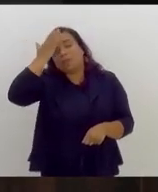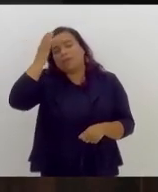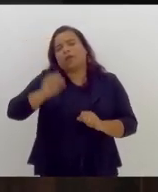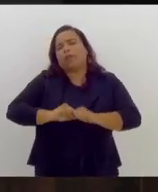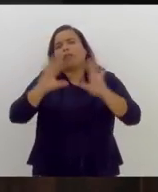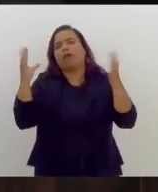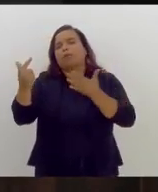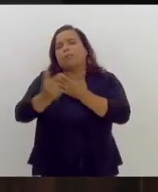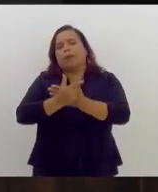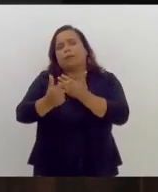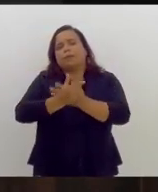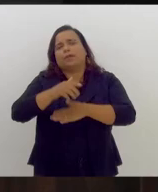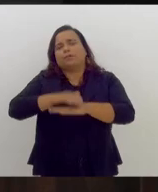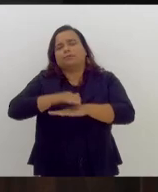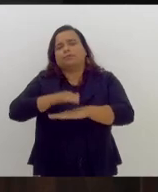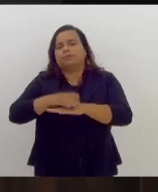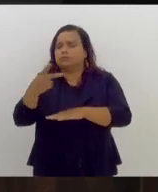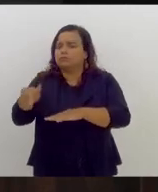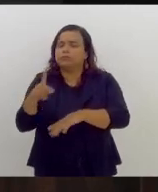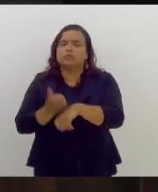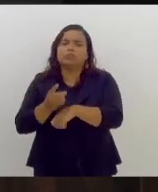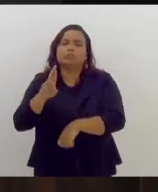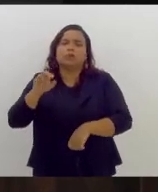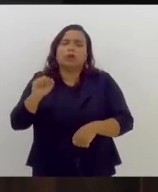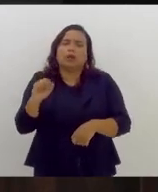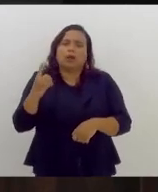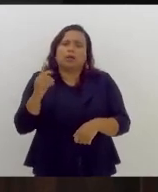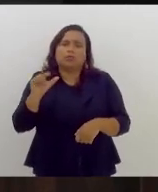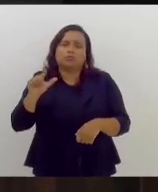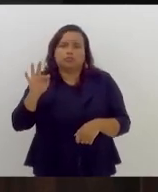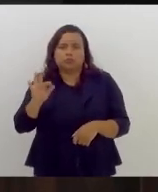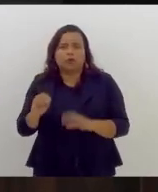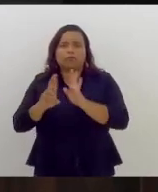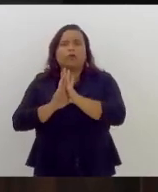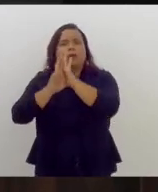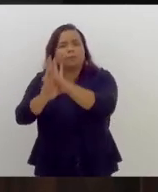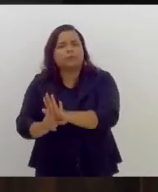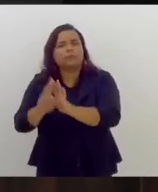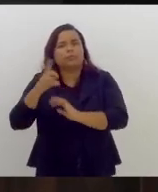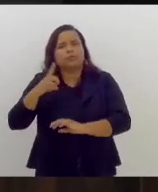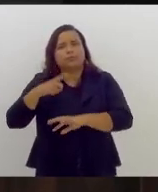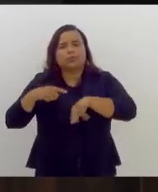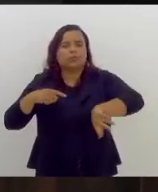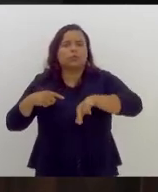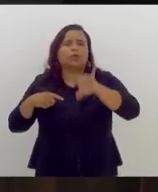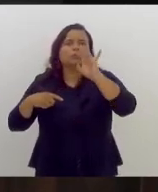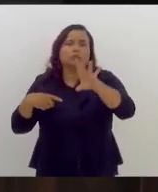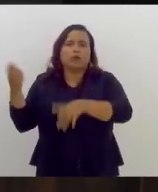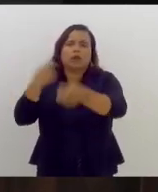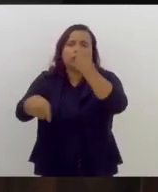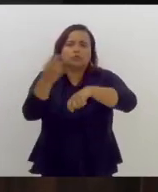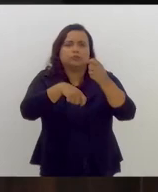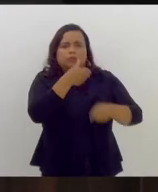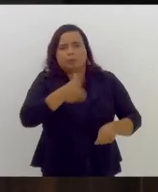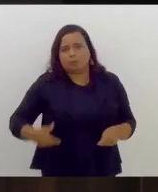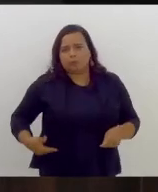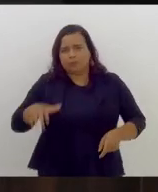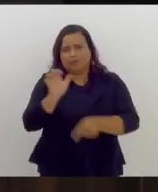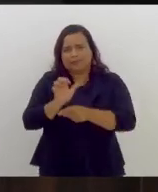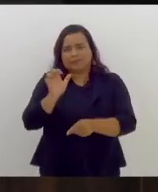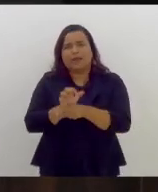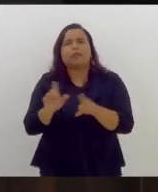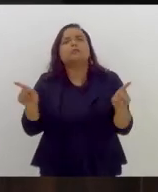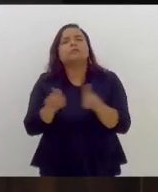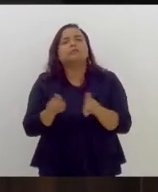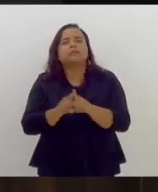do papel que o doutor Adolfo Conde representa, não só para a administração pública estadual,